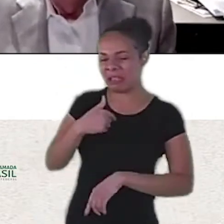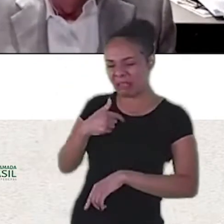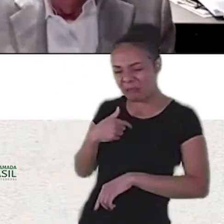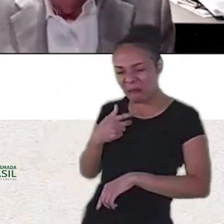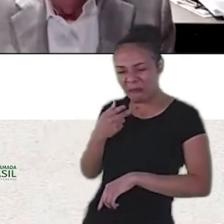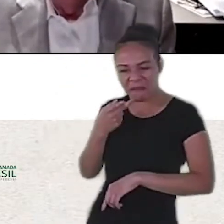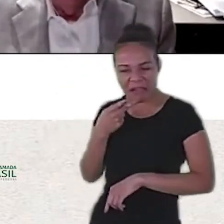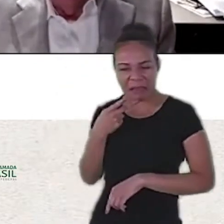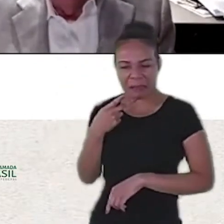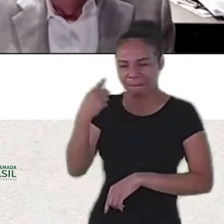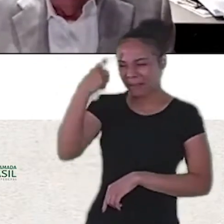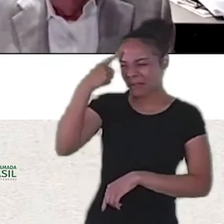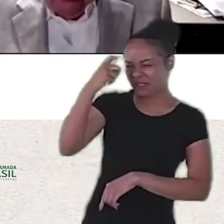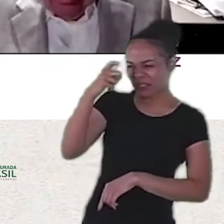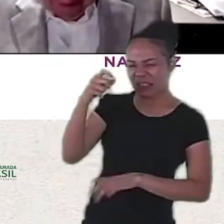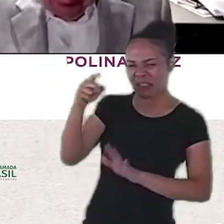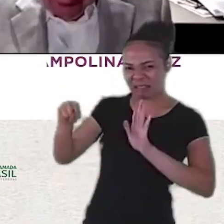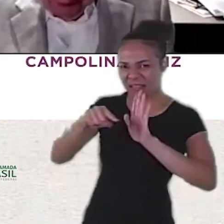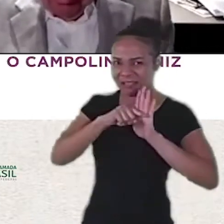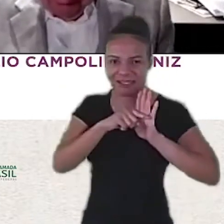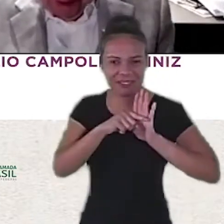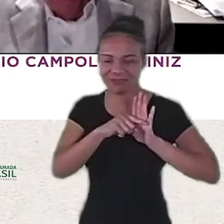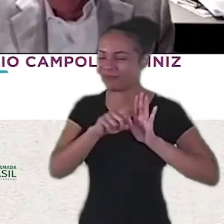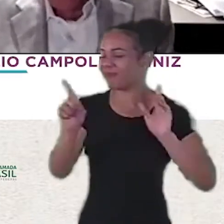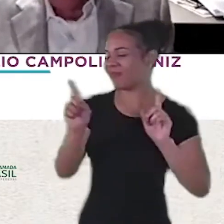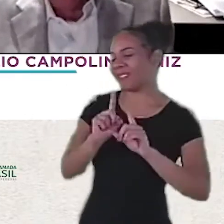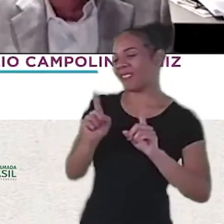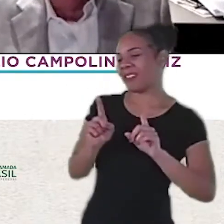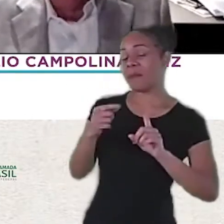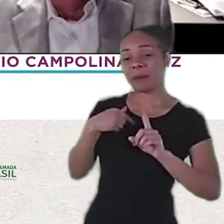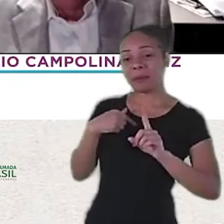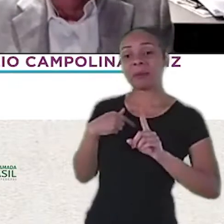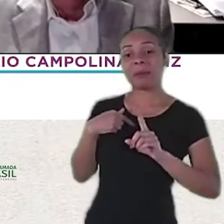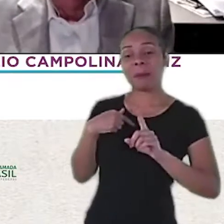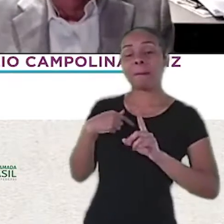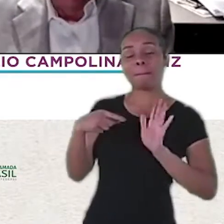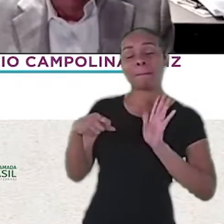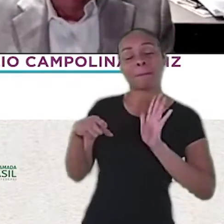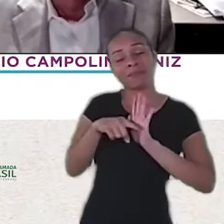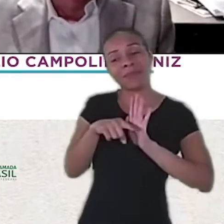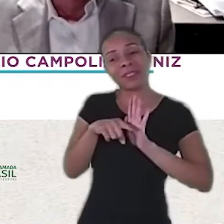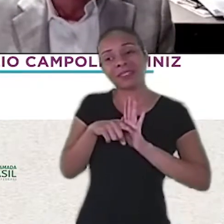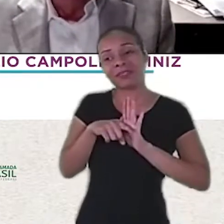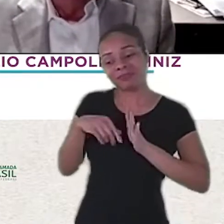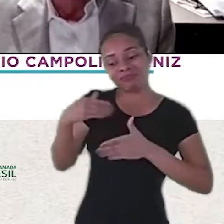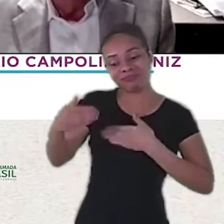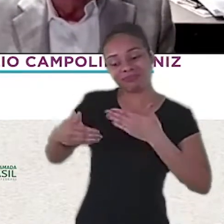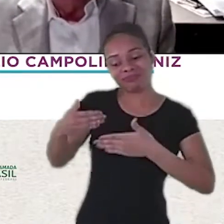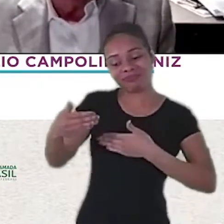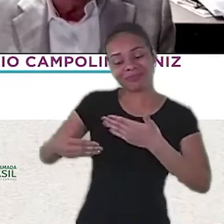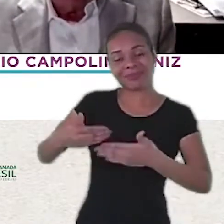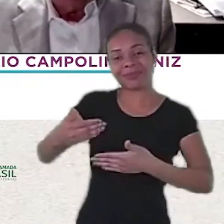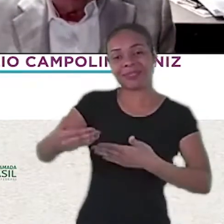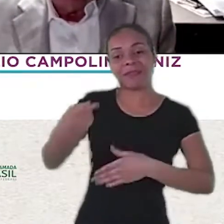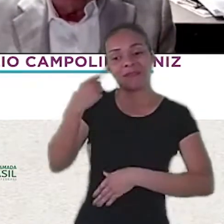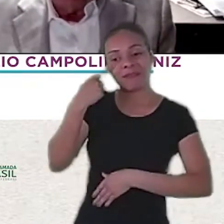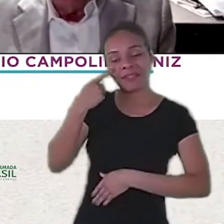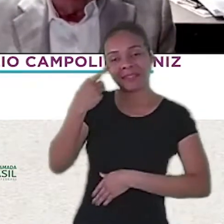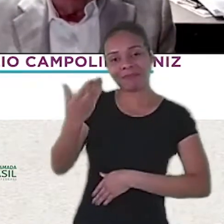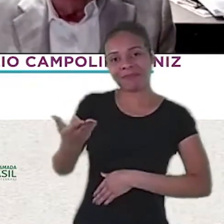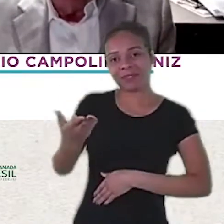Então, estou nesse ponto, Barreto, Campolino, virei otimista em pânico. Bem, agora Vamos